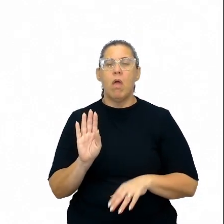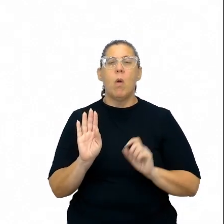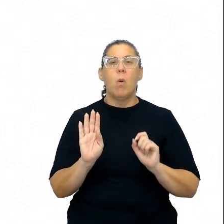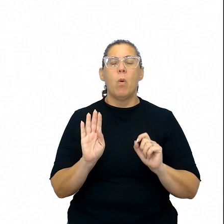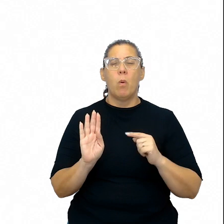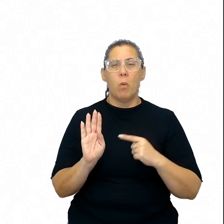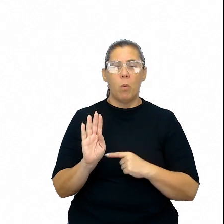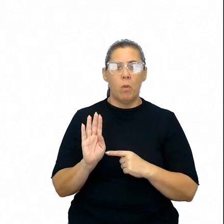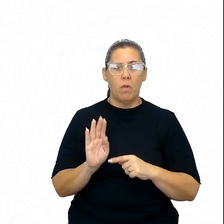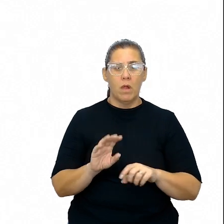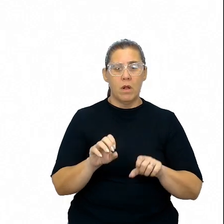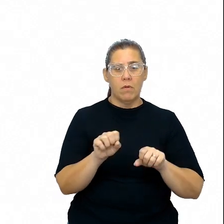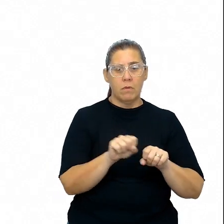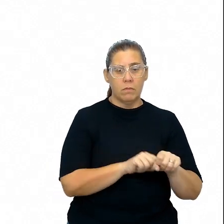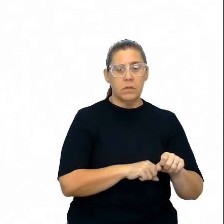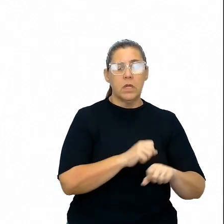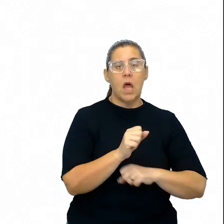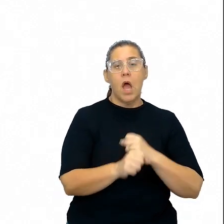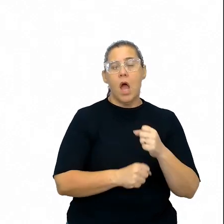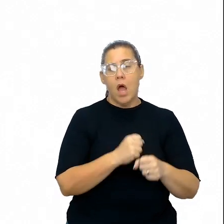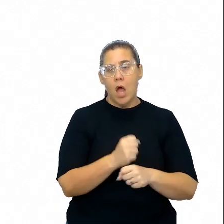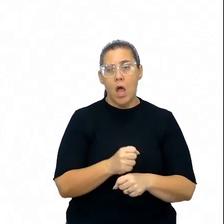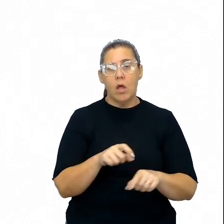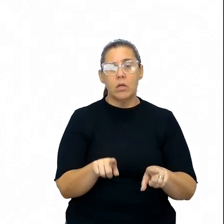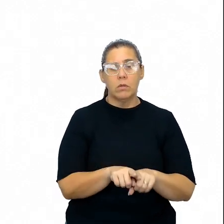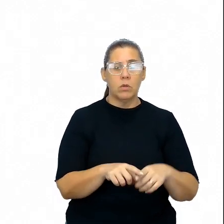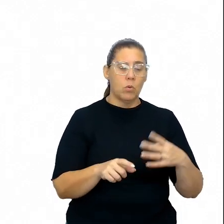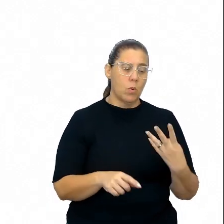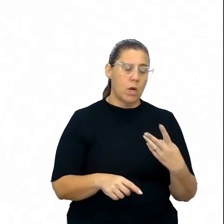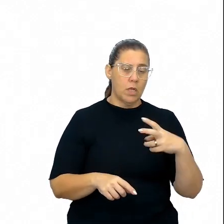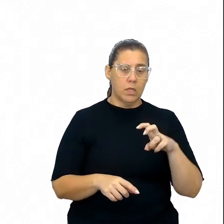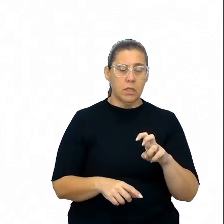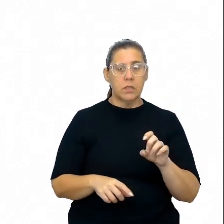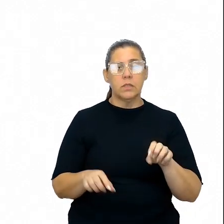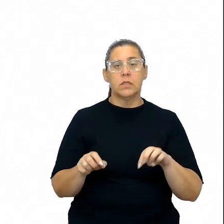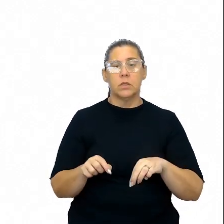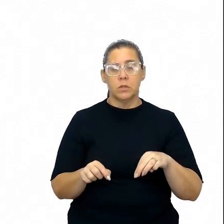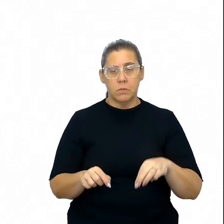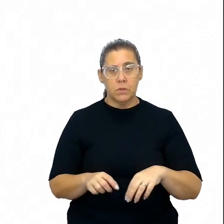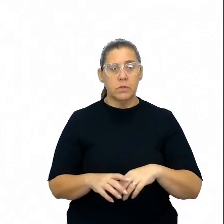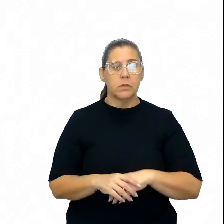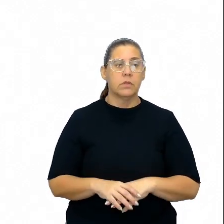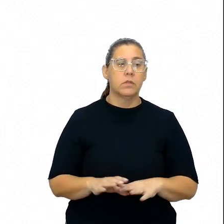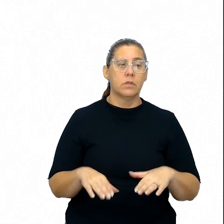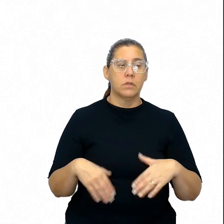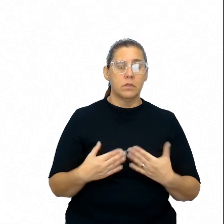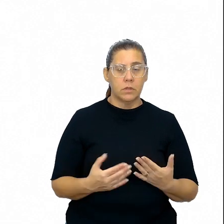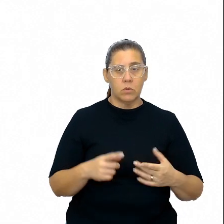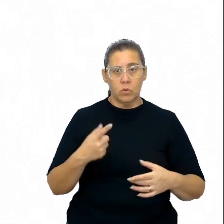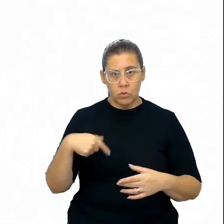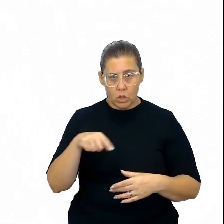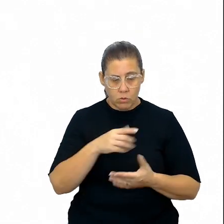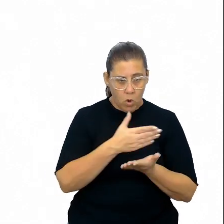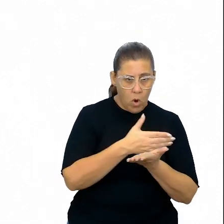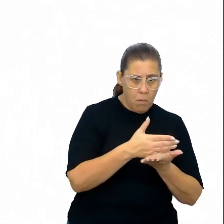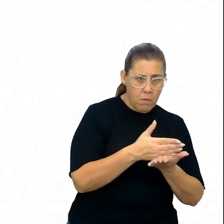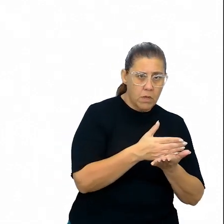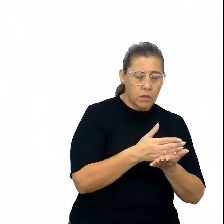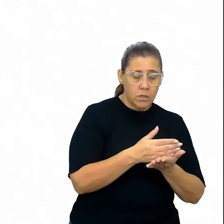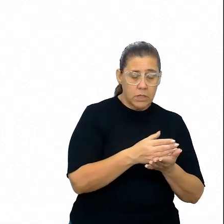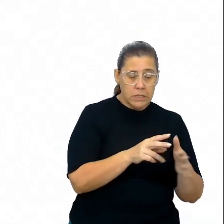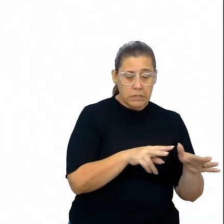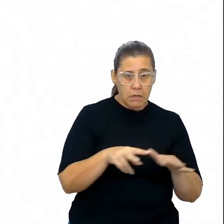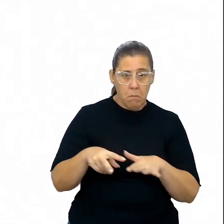temos a formação de ano e série, também de 45 minutos, o desdobramento da pauta da escola, os 45 minutos. Então, aquilo que a gente começou na semana